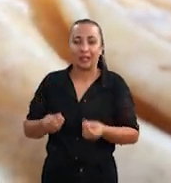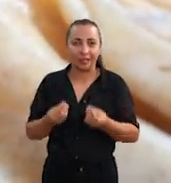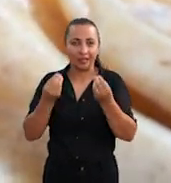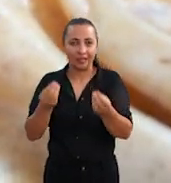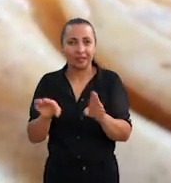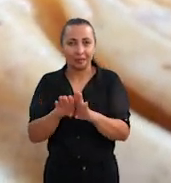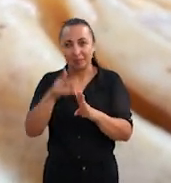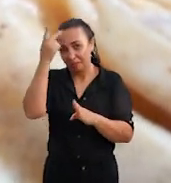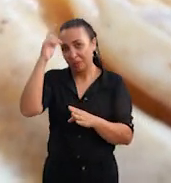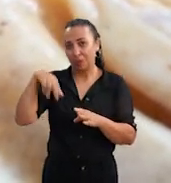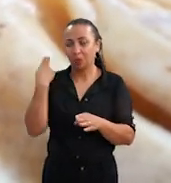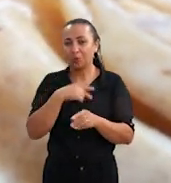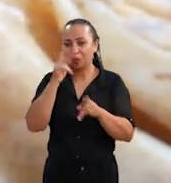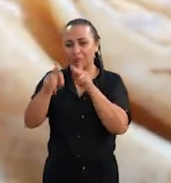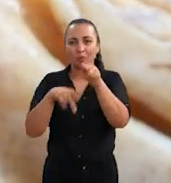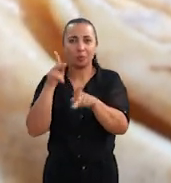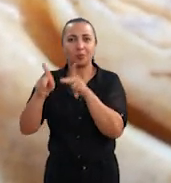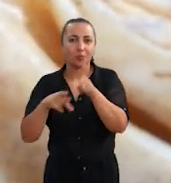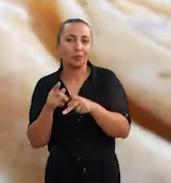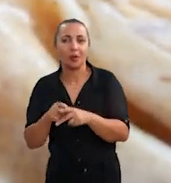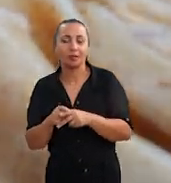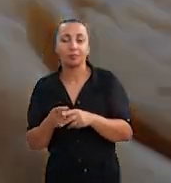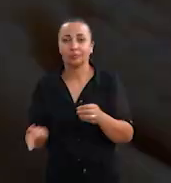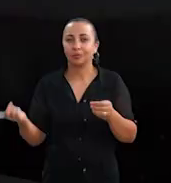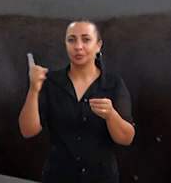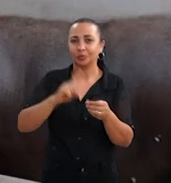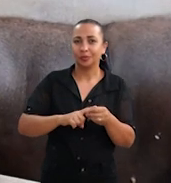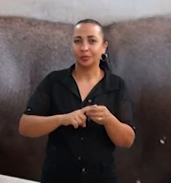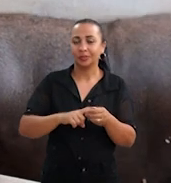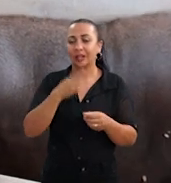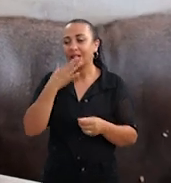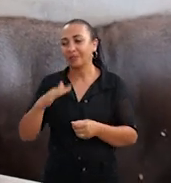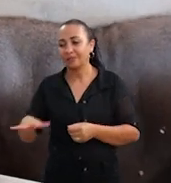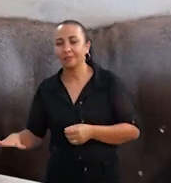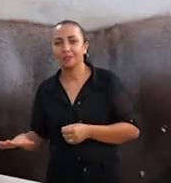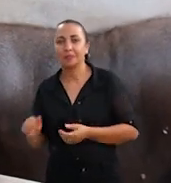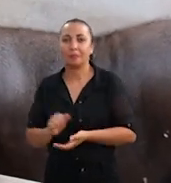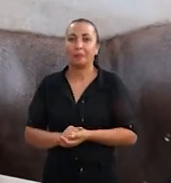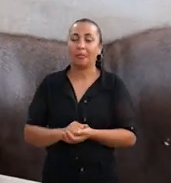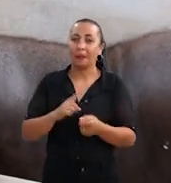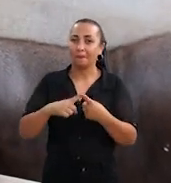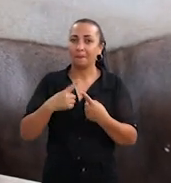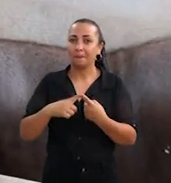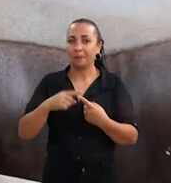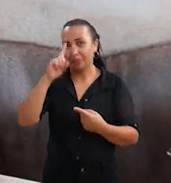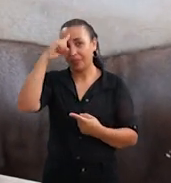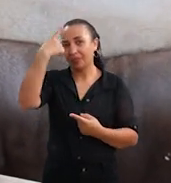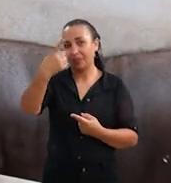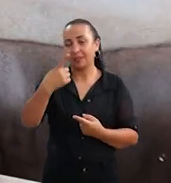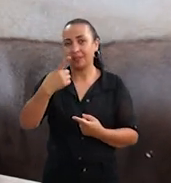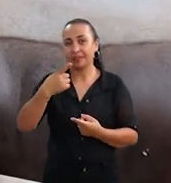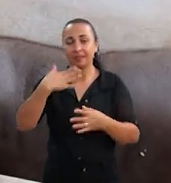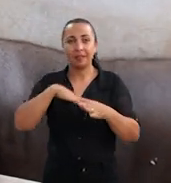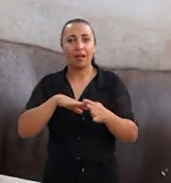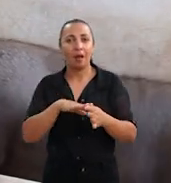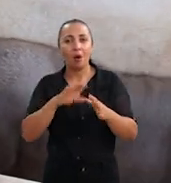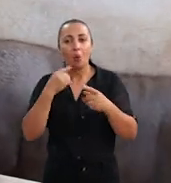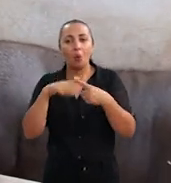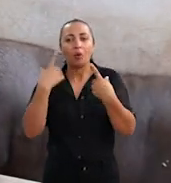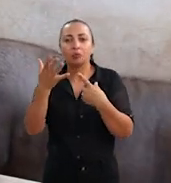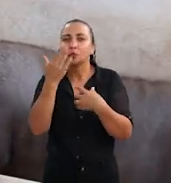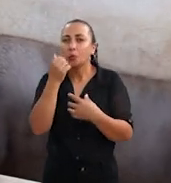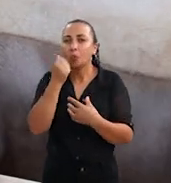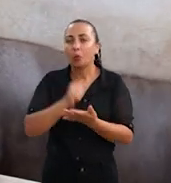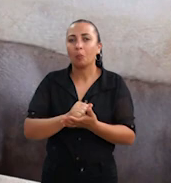nosso público-alvo aquela questão de retornar à infância. Porque a ideia é, quando você consome um produto que te